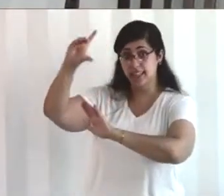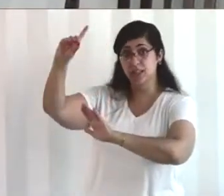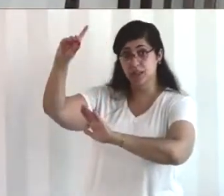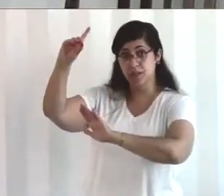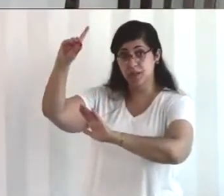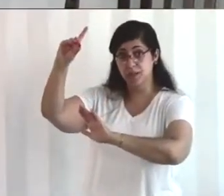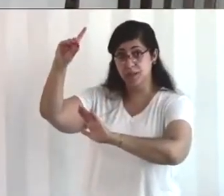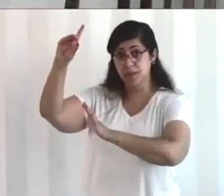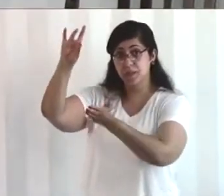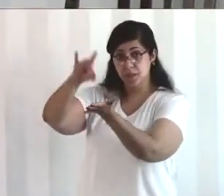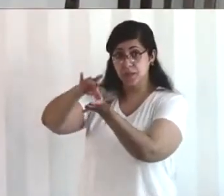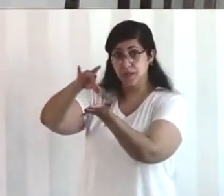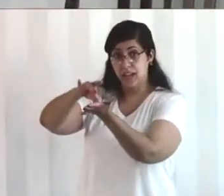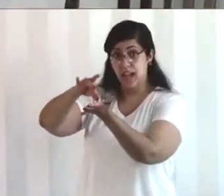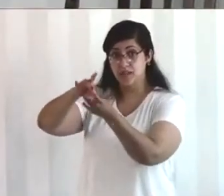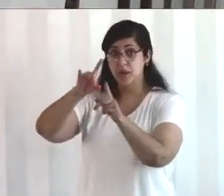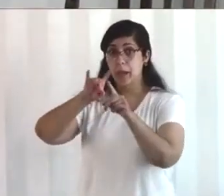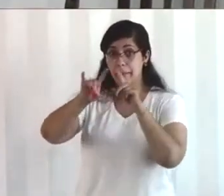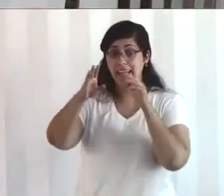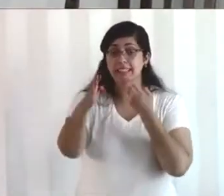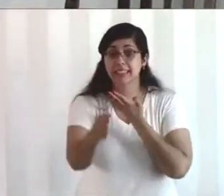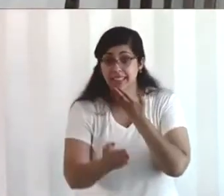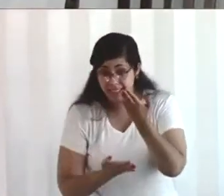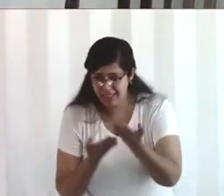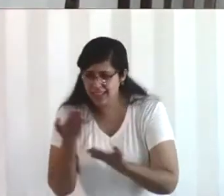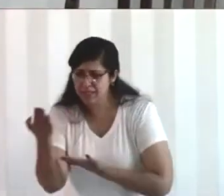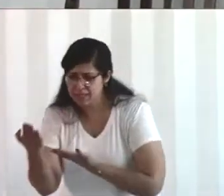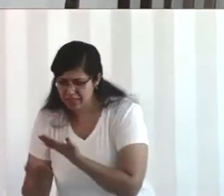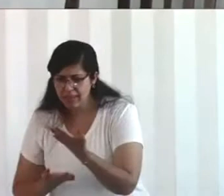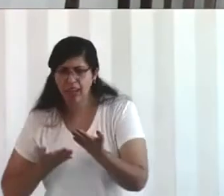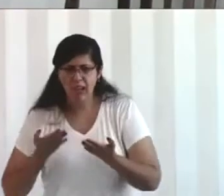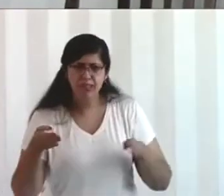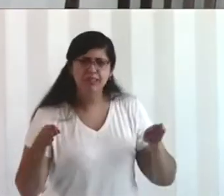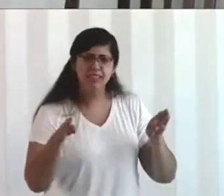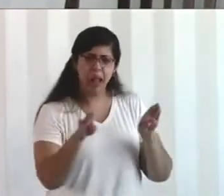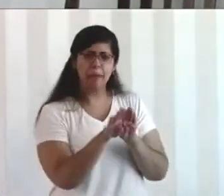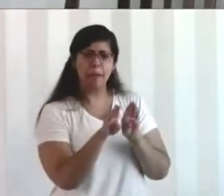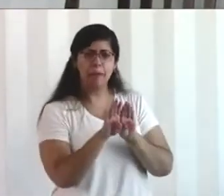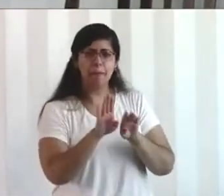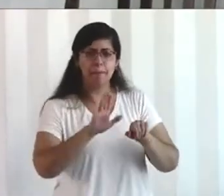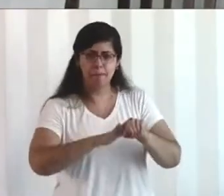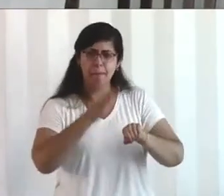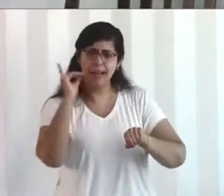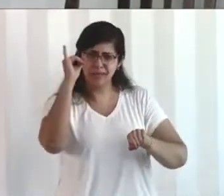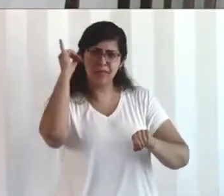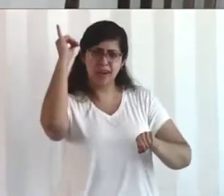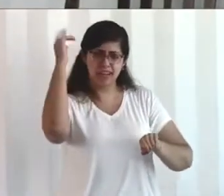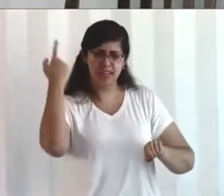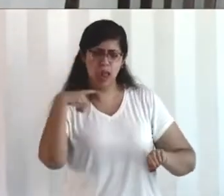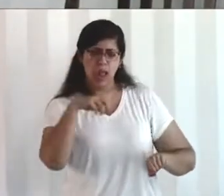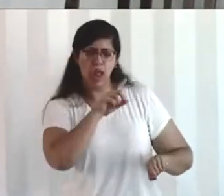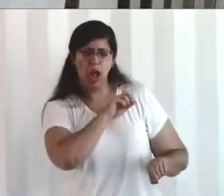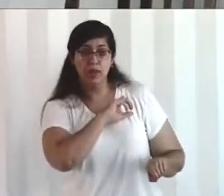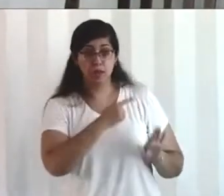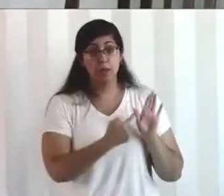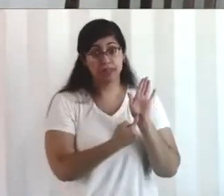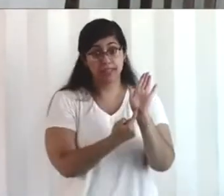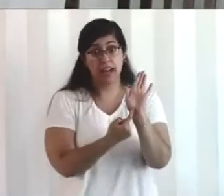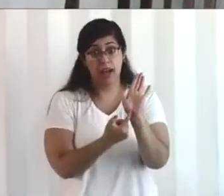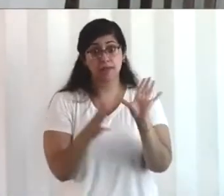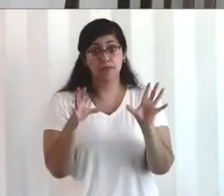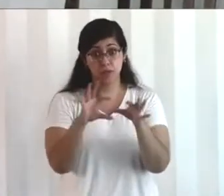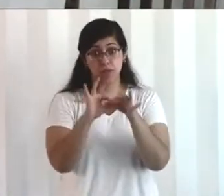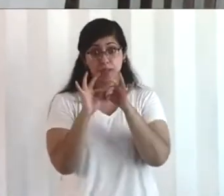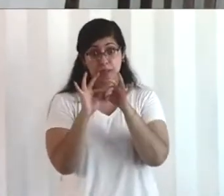há serviço. A melhor das comunhões, ou a melhor maneira de nós demonstrar que estamos